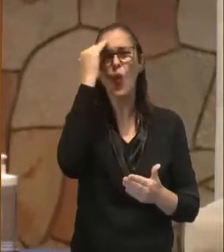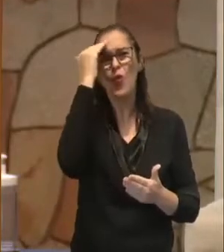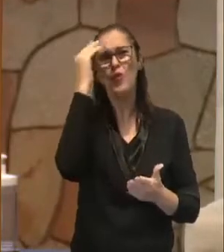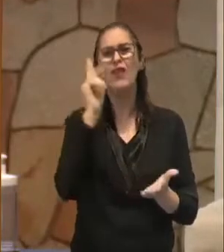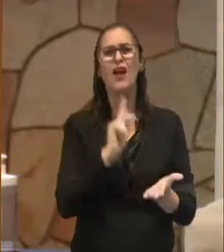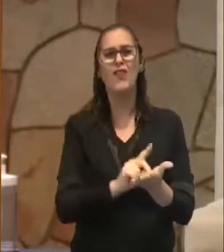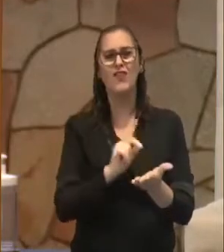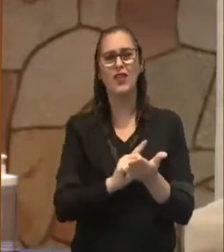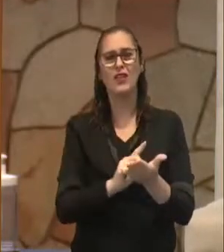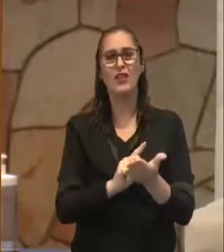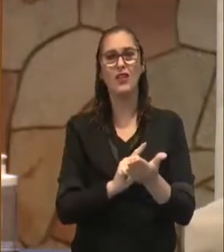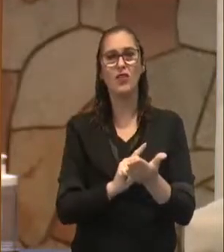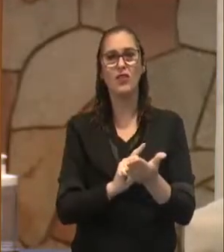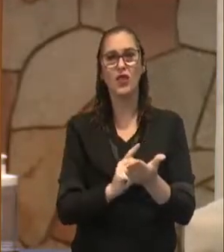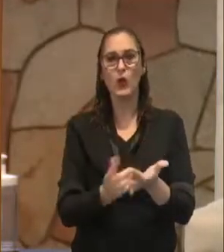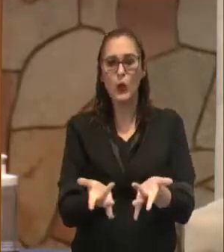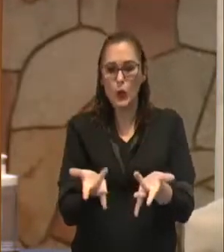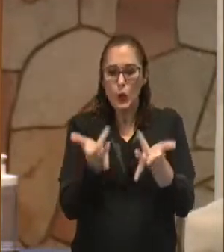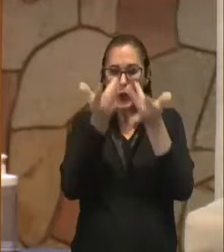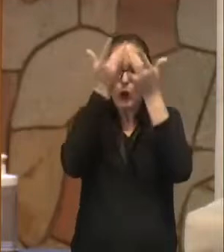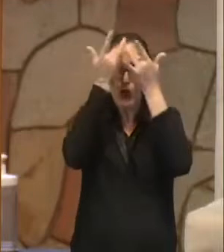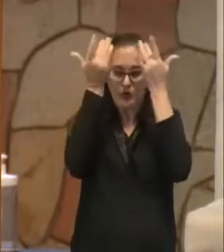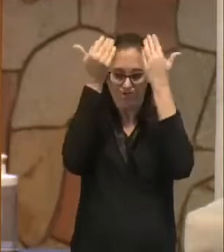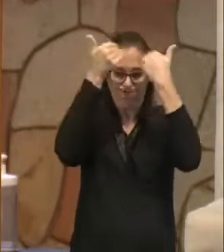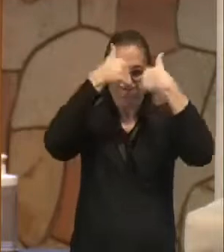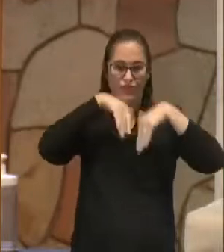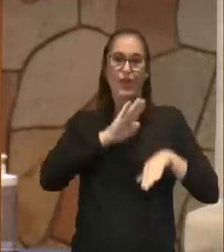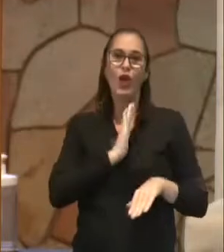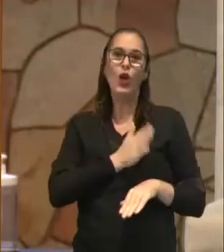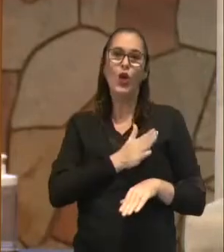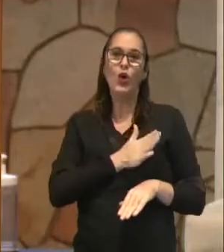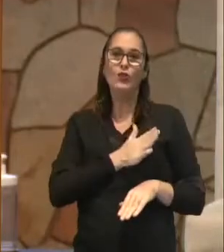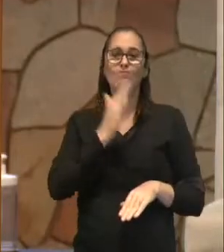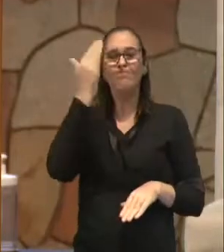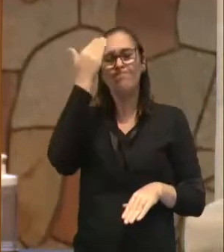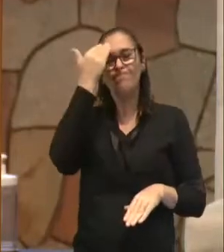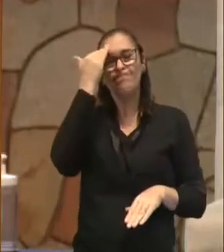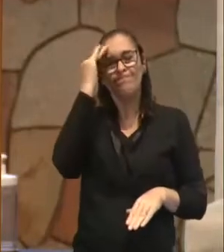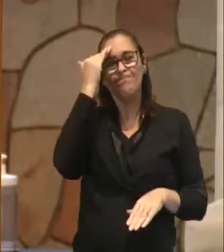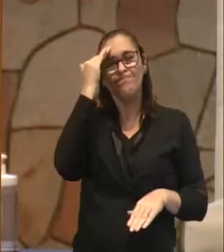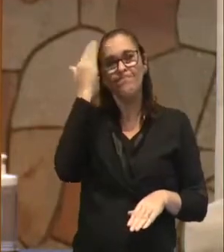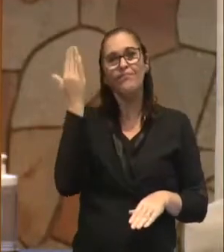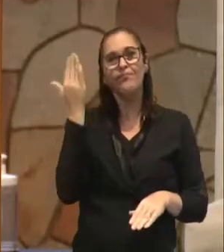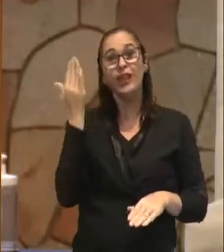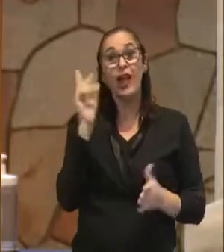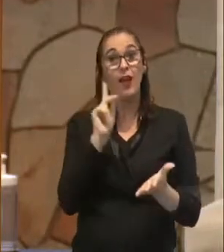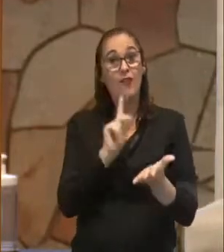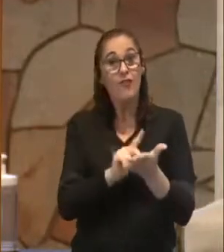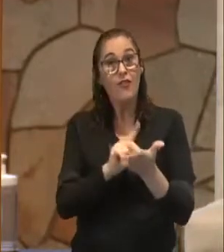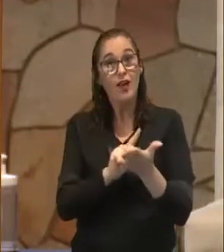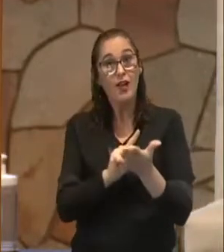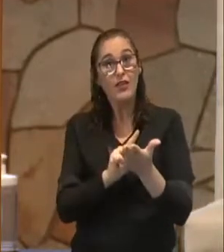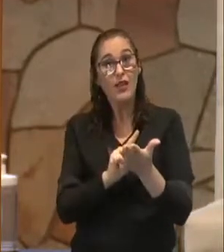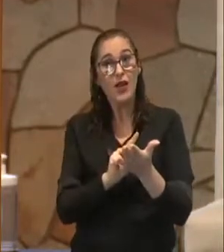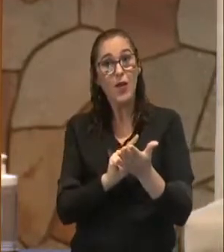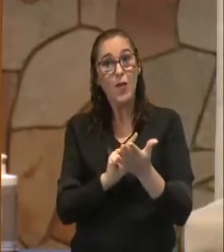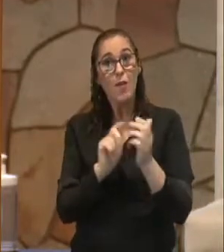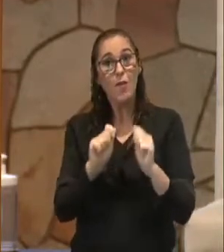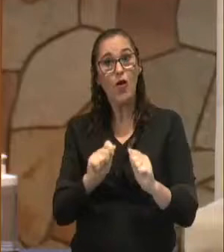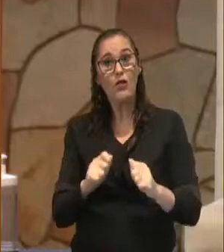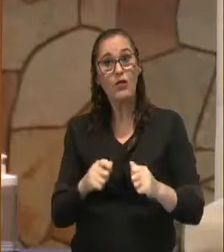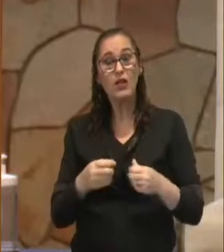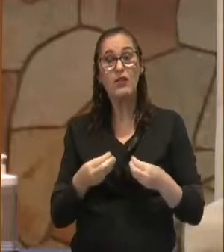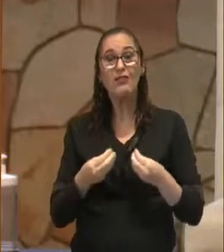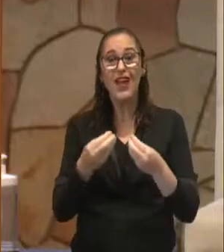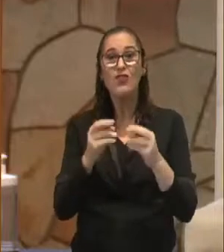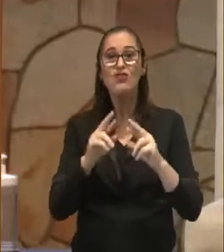você as internalize no seu coração, para que você compreenda E essas verdades possam fazer diferença na sua vida,